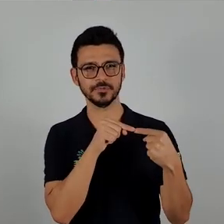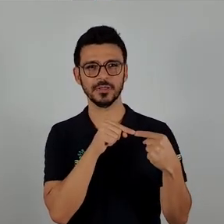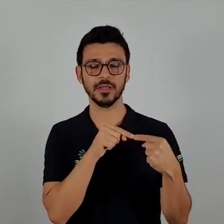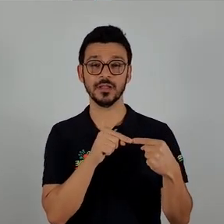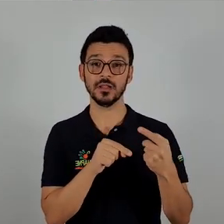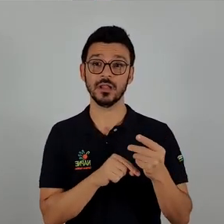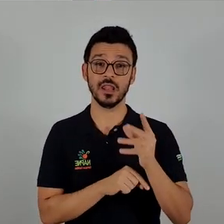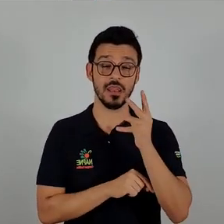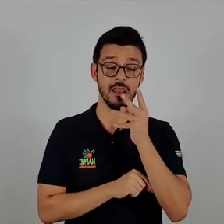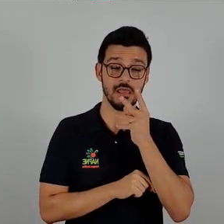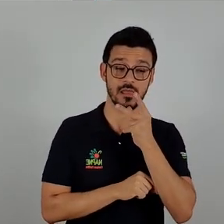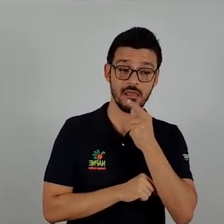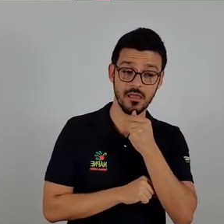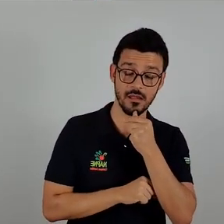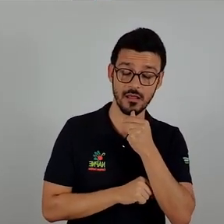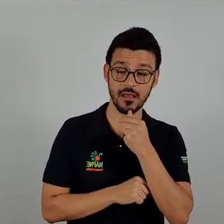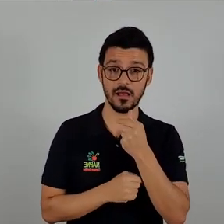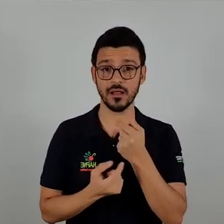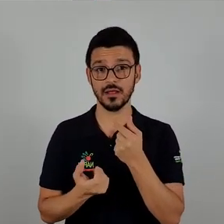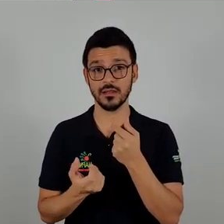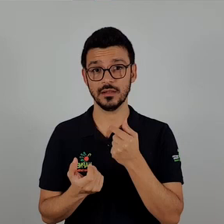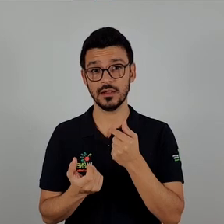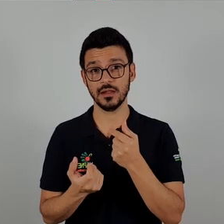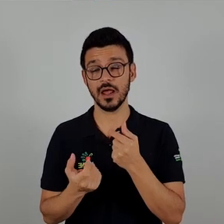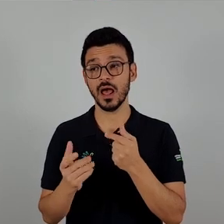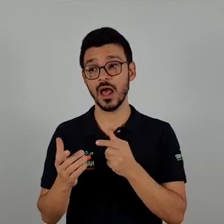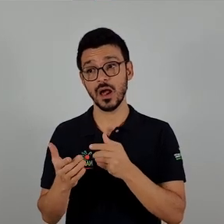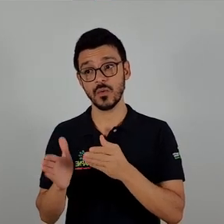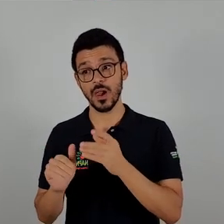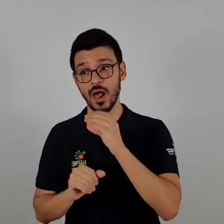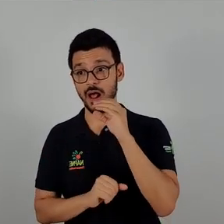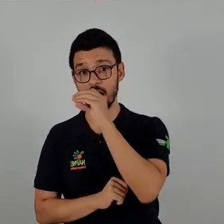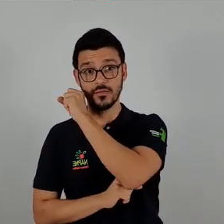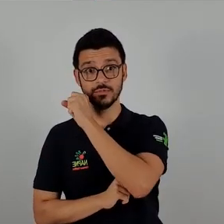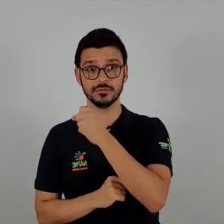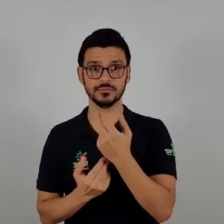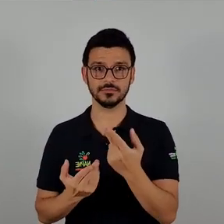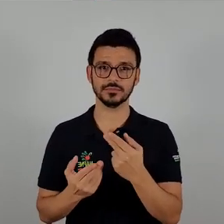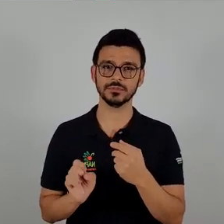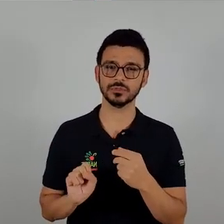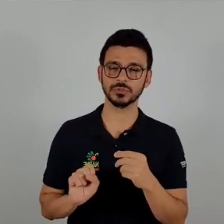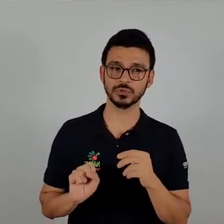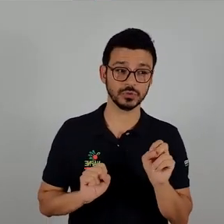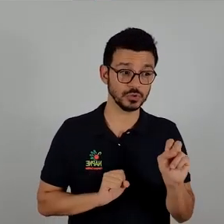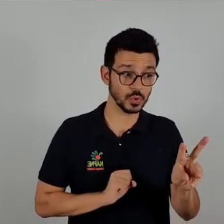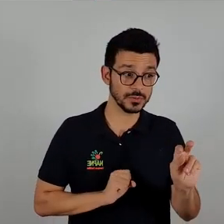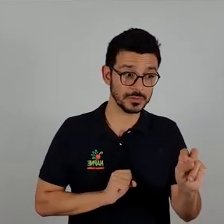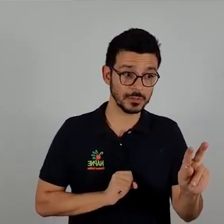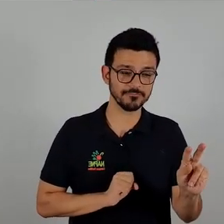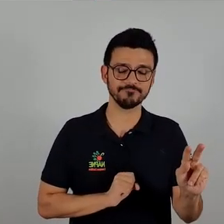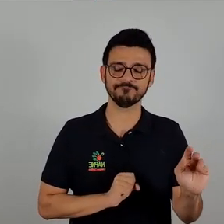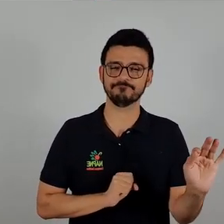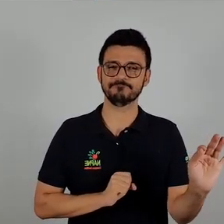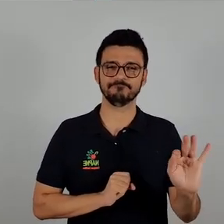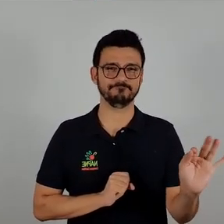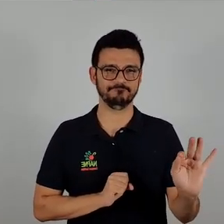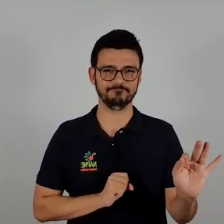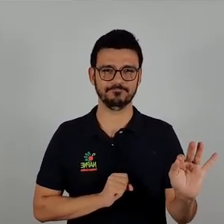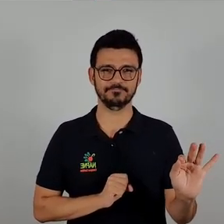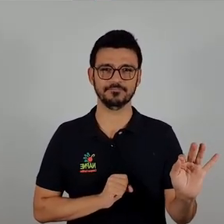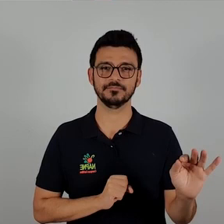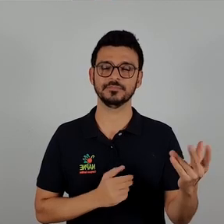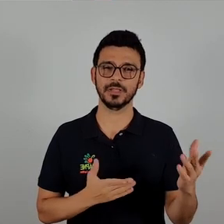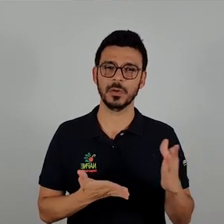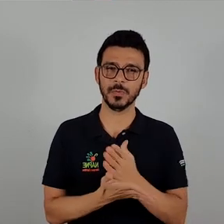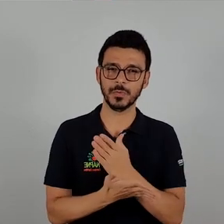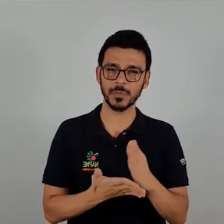da juventude, né? Aquelas fórmulas que são ditas assim como preservadores da imunidade, por isso que os chineses vivem 100 e poucos anos lá,